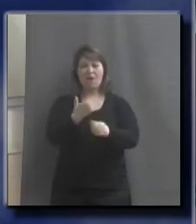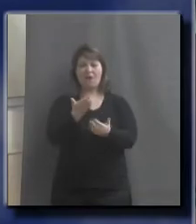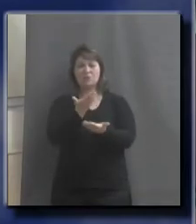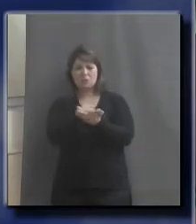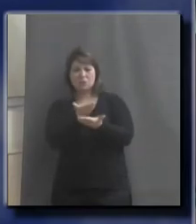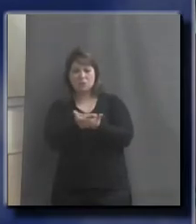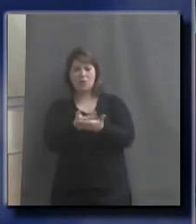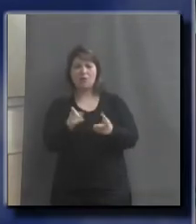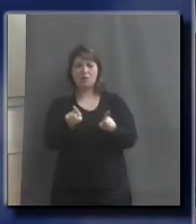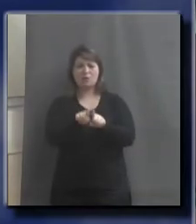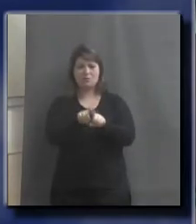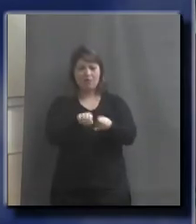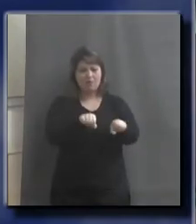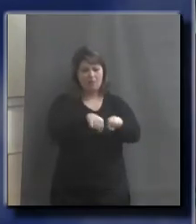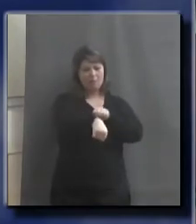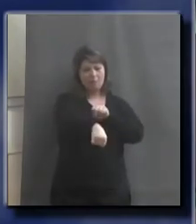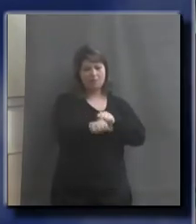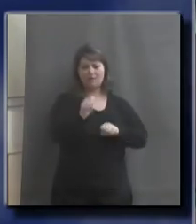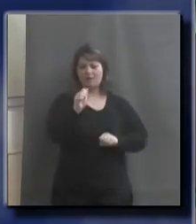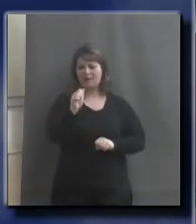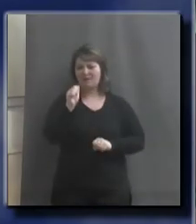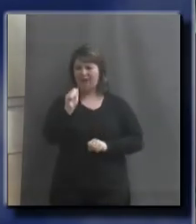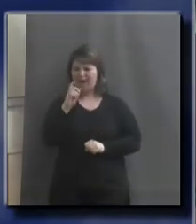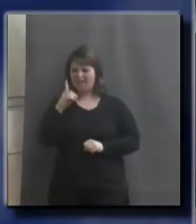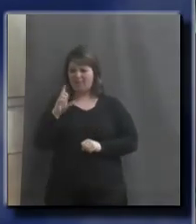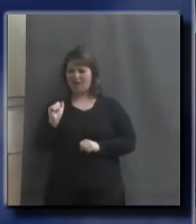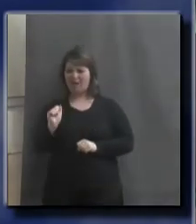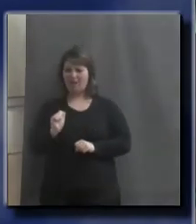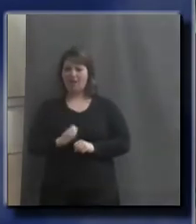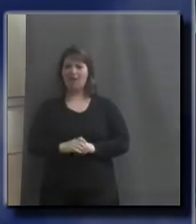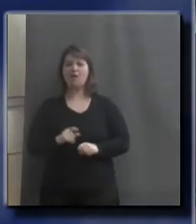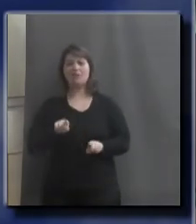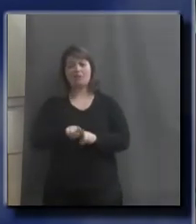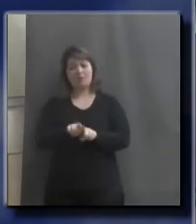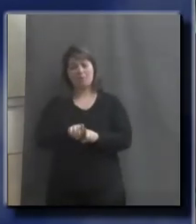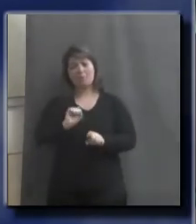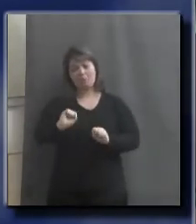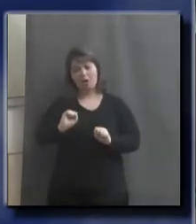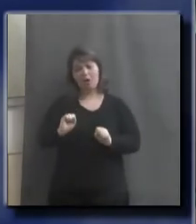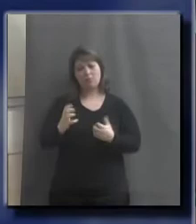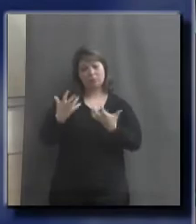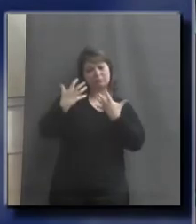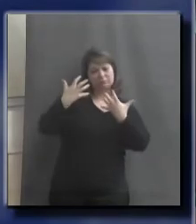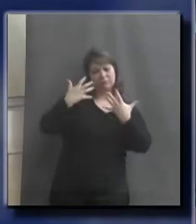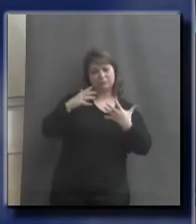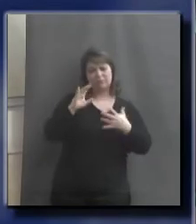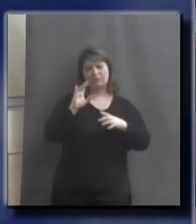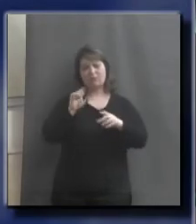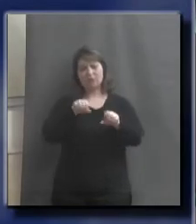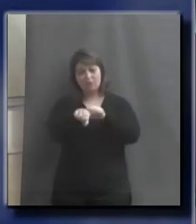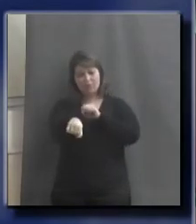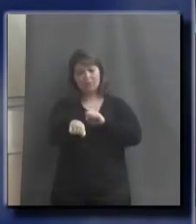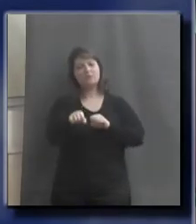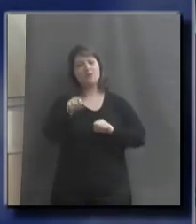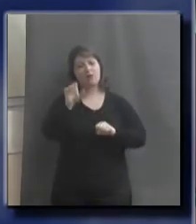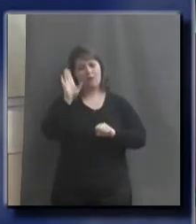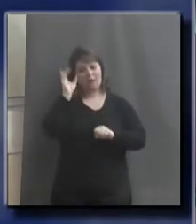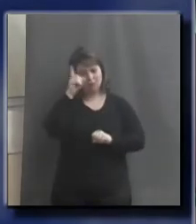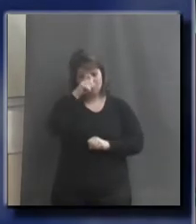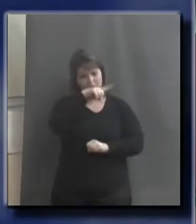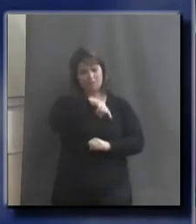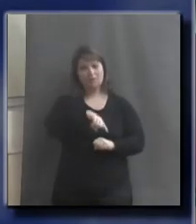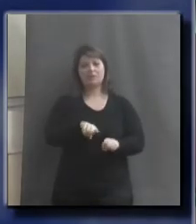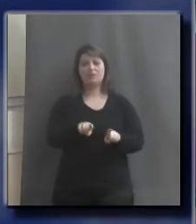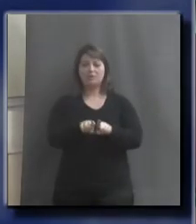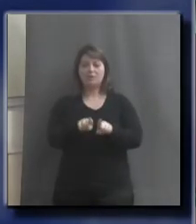o desafio da formação em EAD, né, que é uma ameaça, inclusive, para o processo de formação, a psicologia